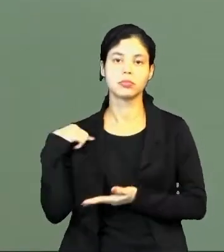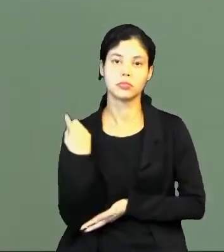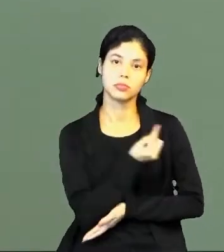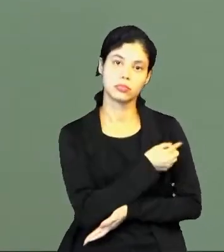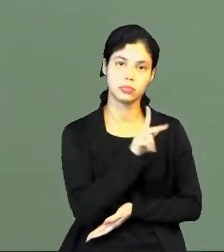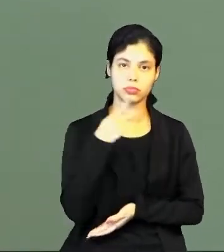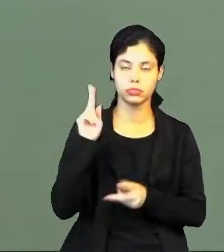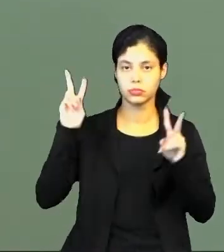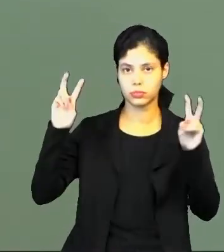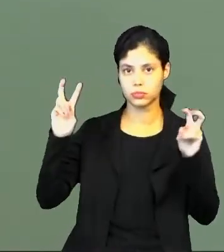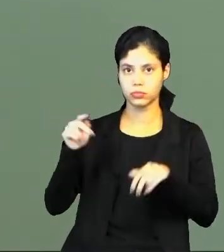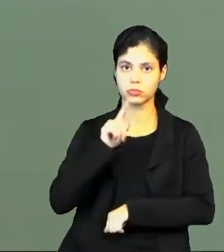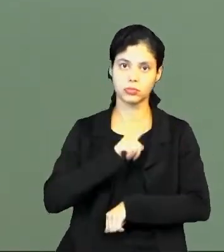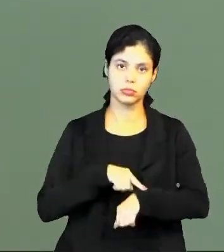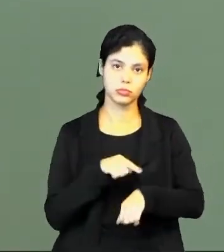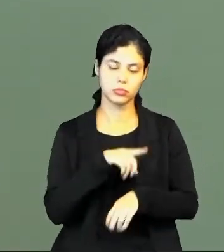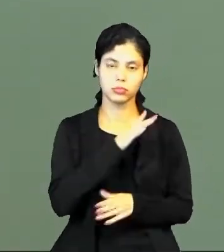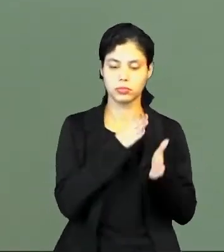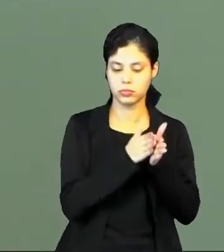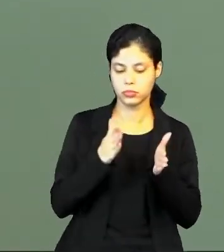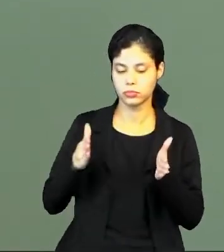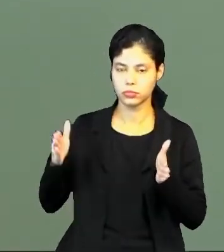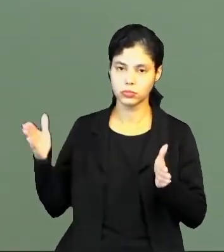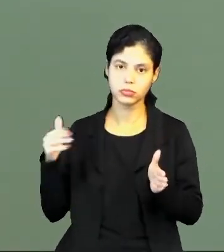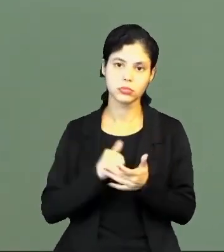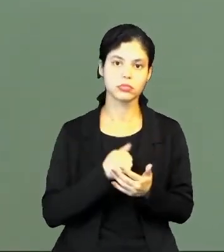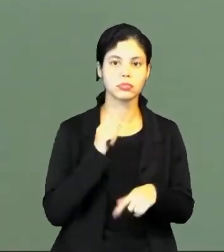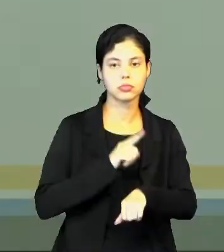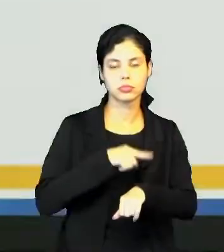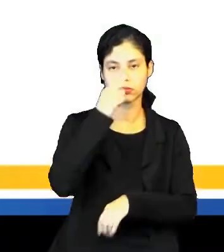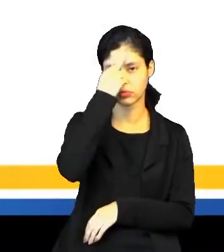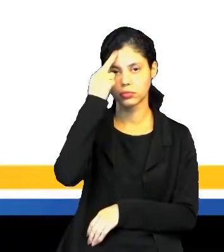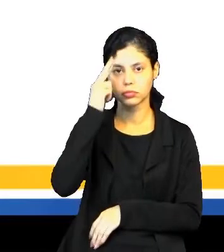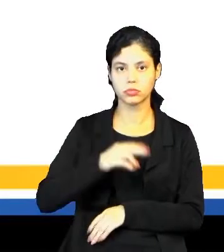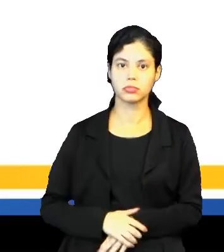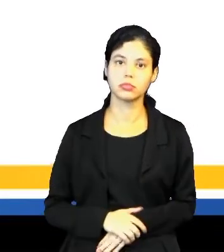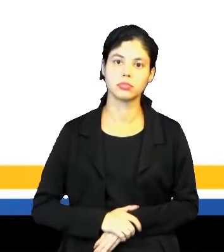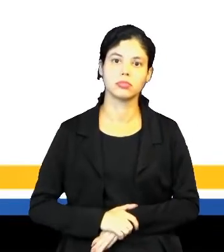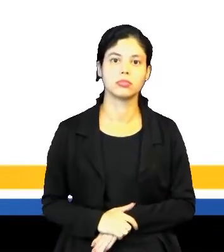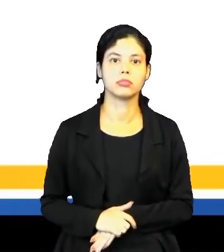nós falaremos sobre tempo cronológico e tempo histórico. Vamos lá?